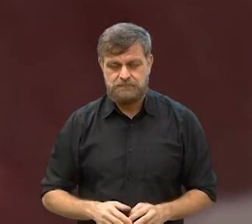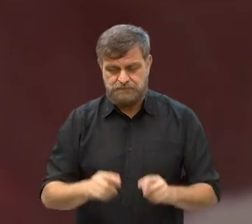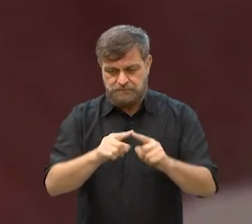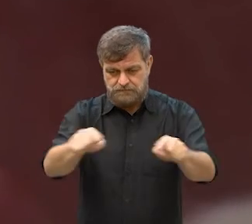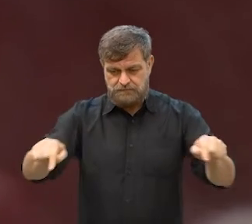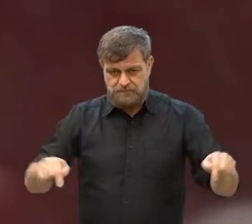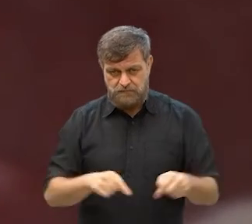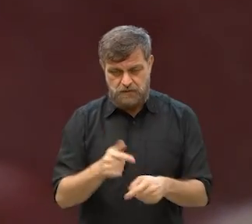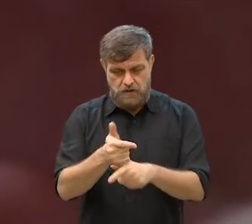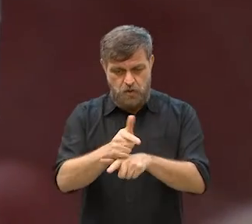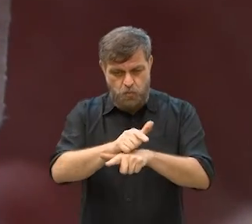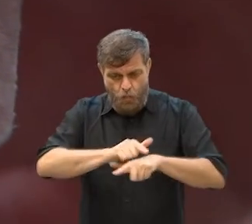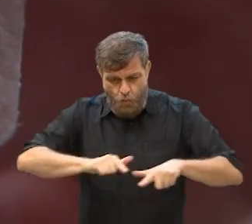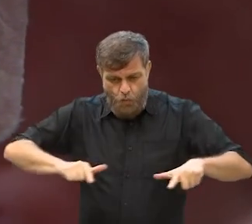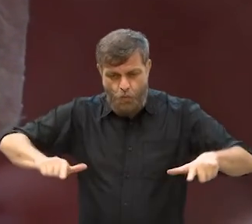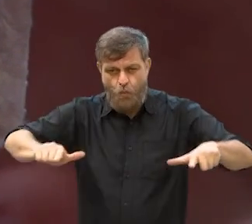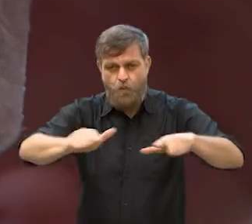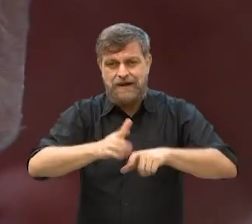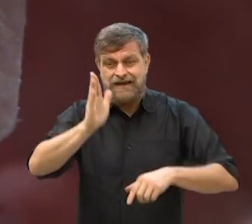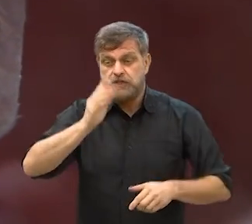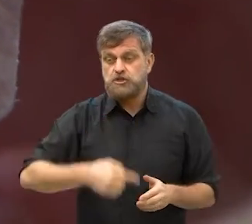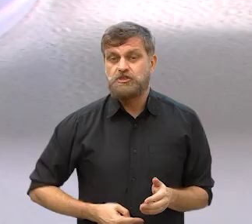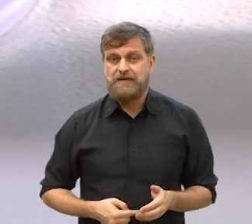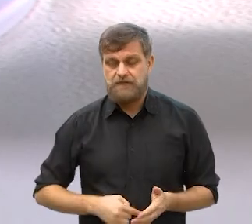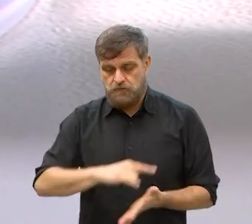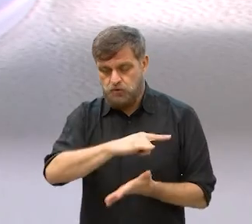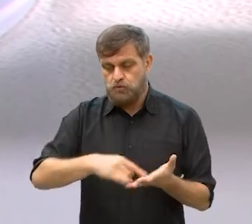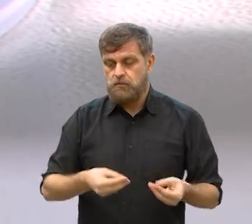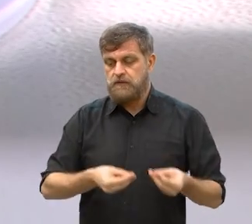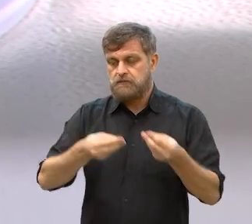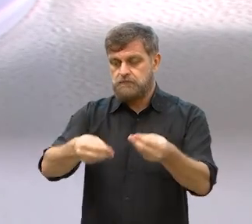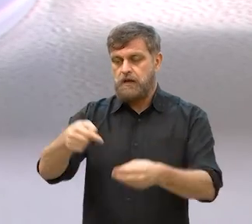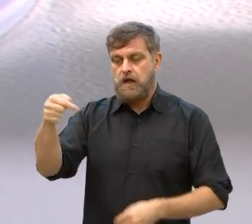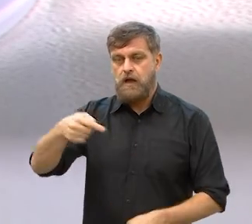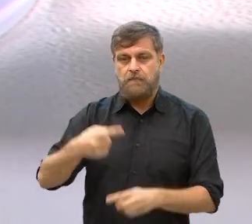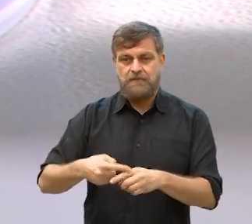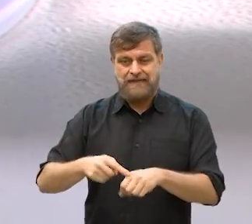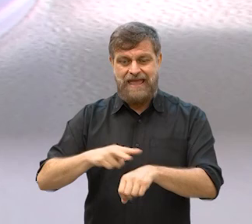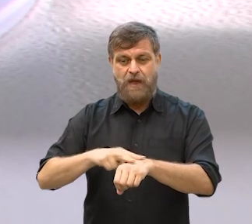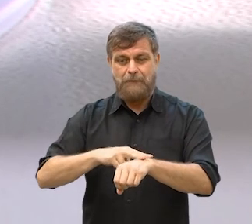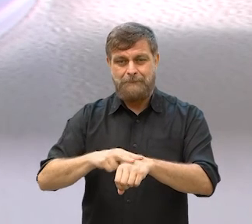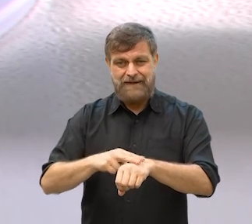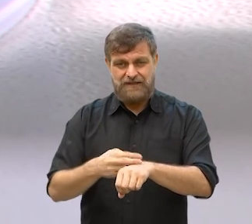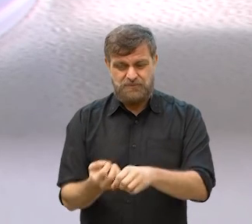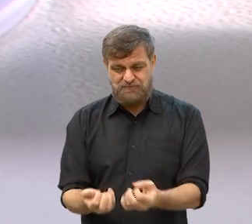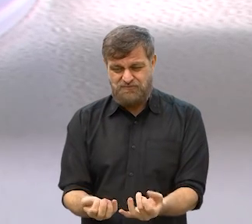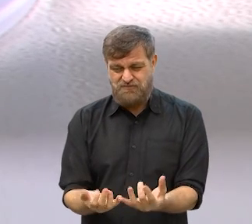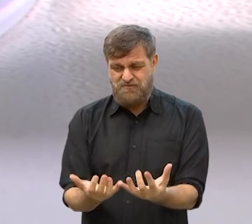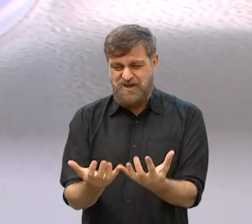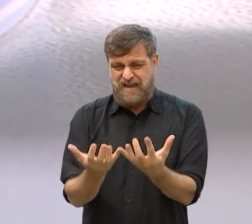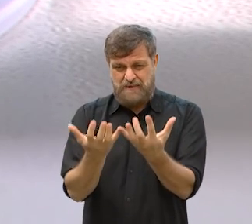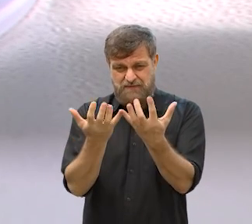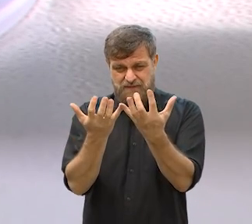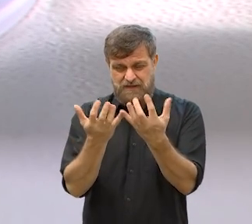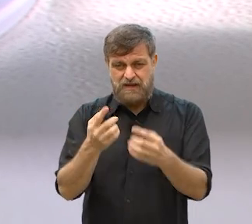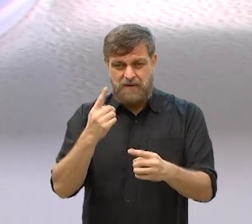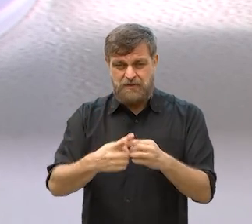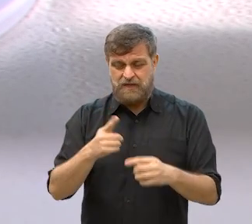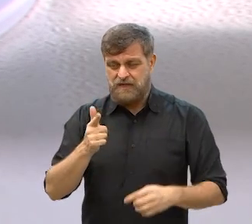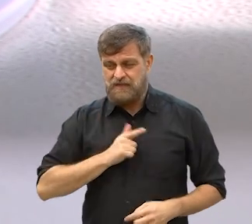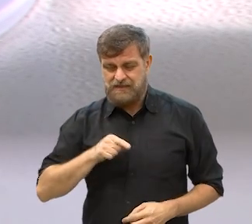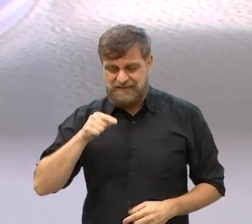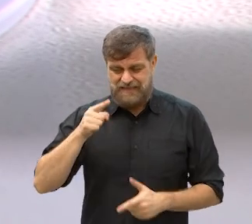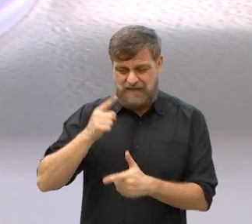terrenos baldios que foram notificados por estar com o mato alto. Porque às vezes nós temos